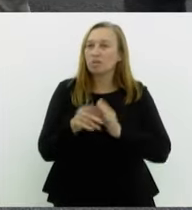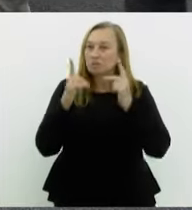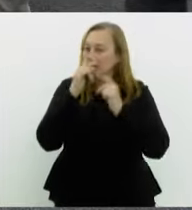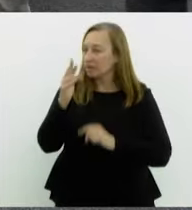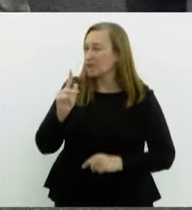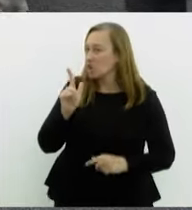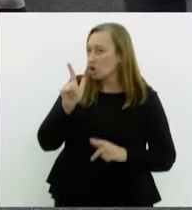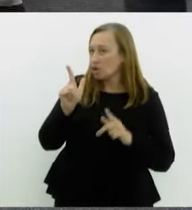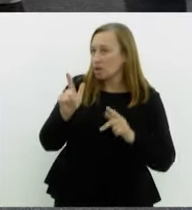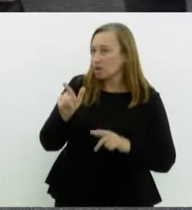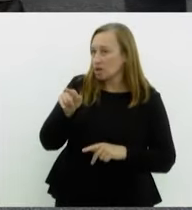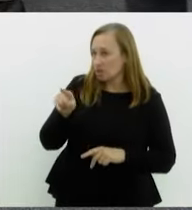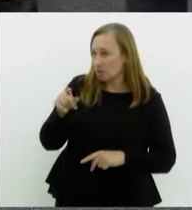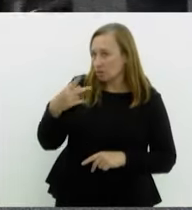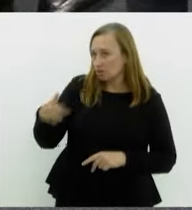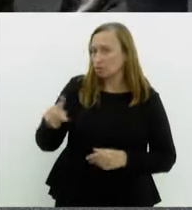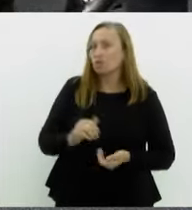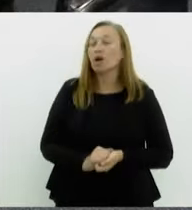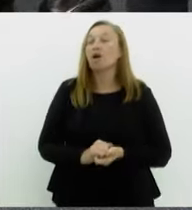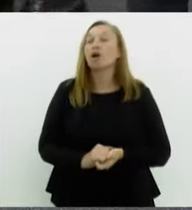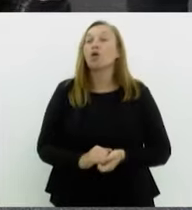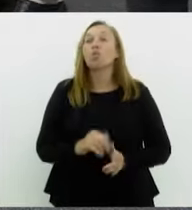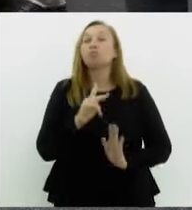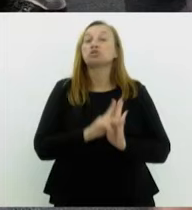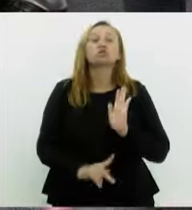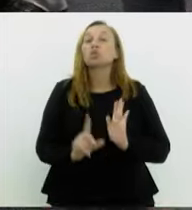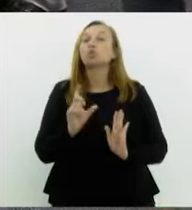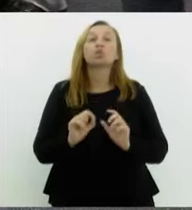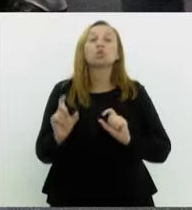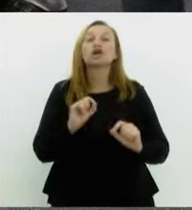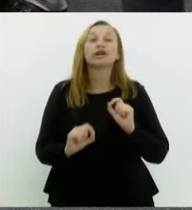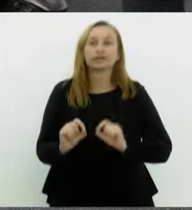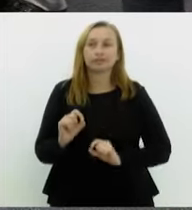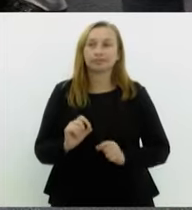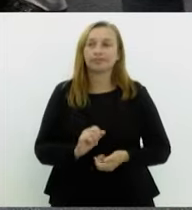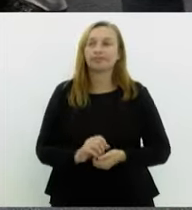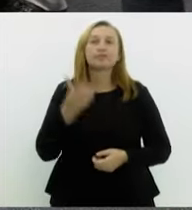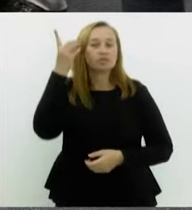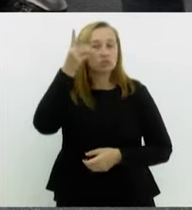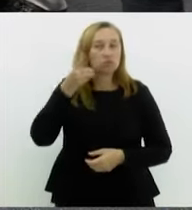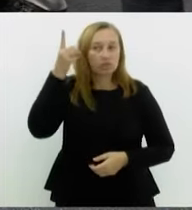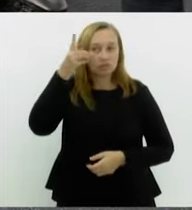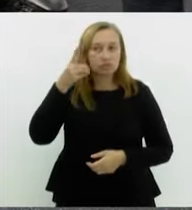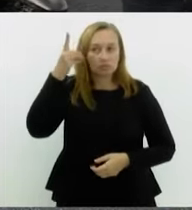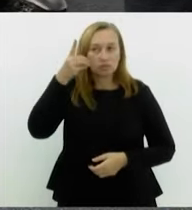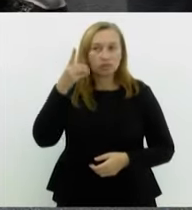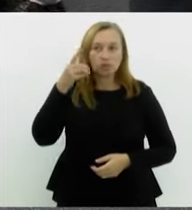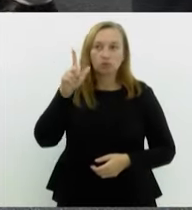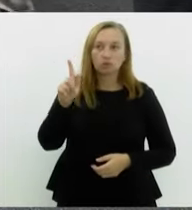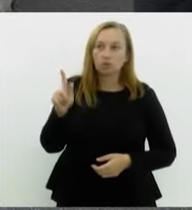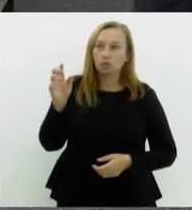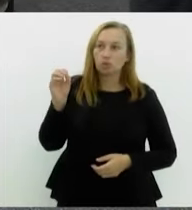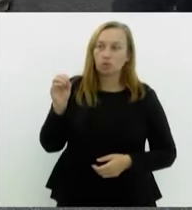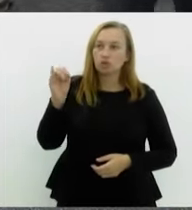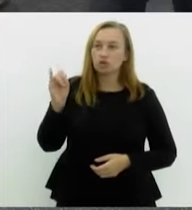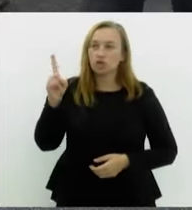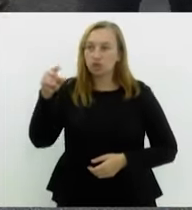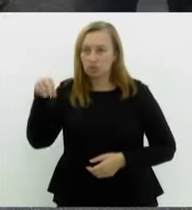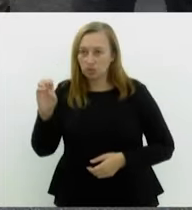sua. E o projeto é o seguinte, deputado Cozolino,